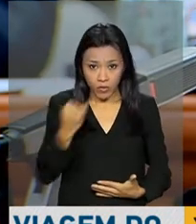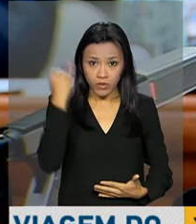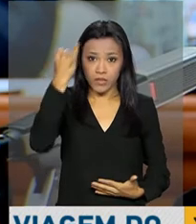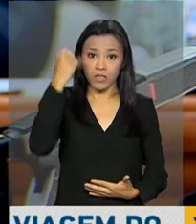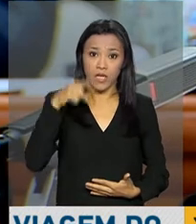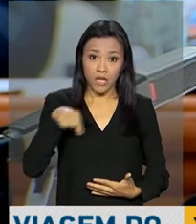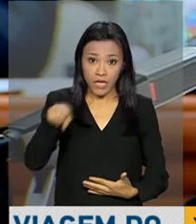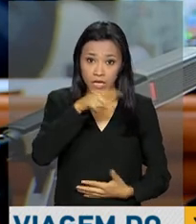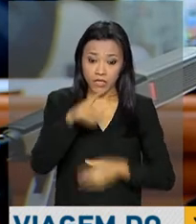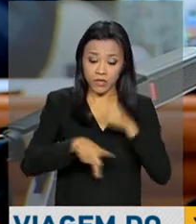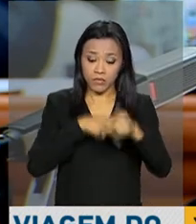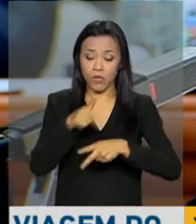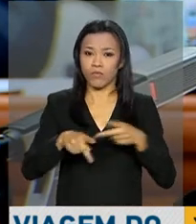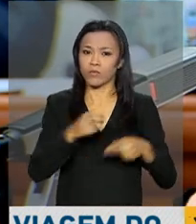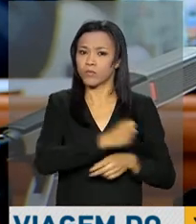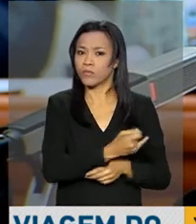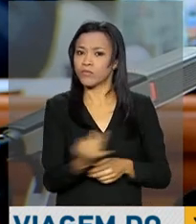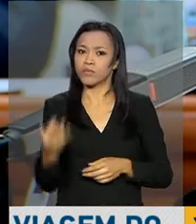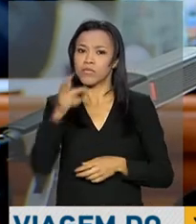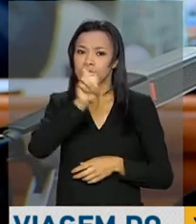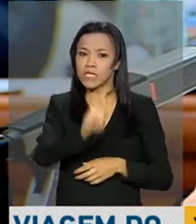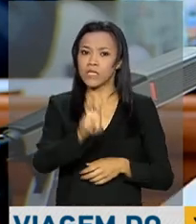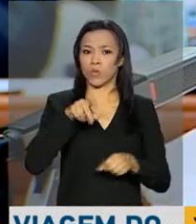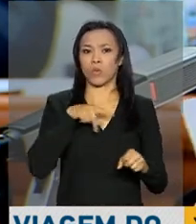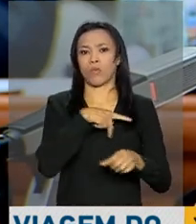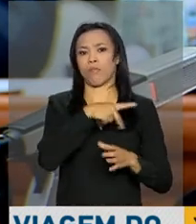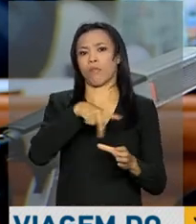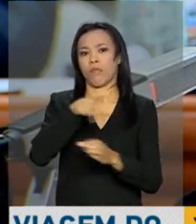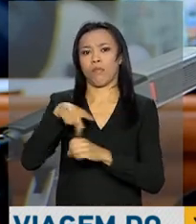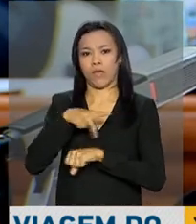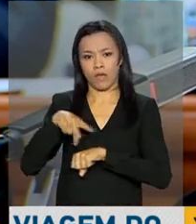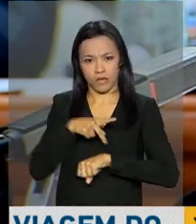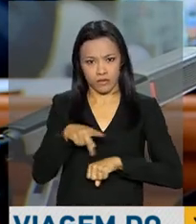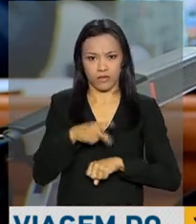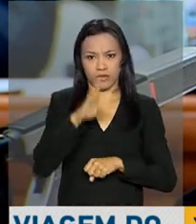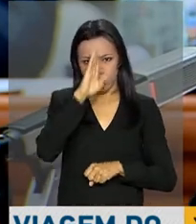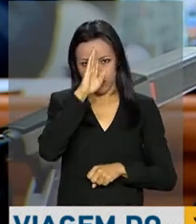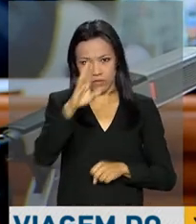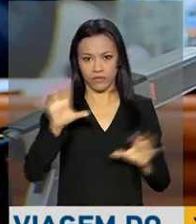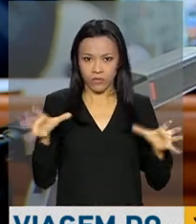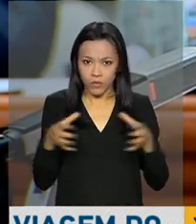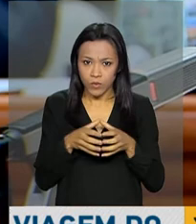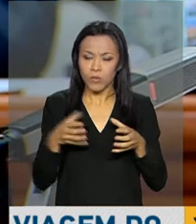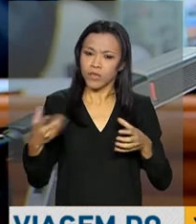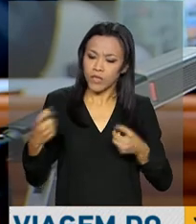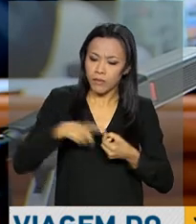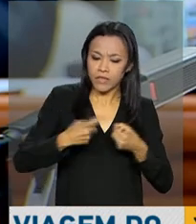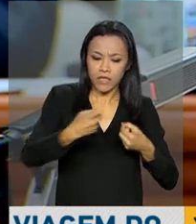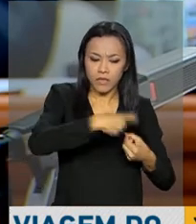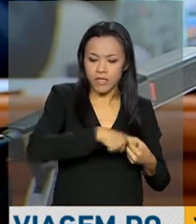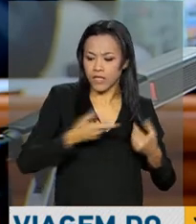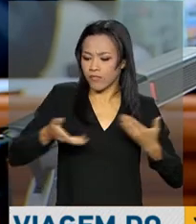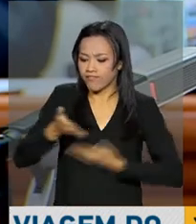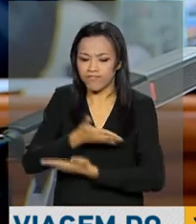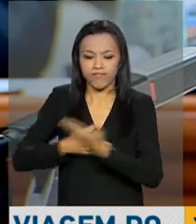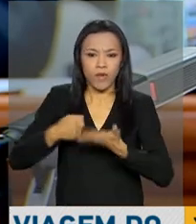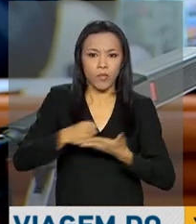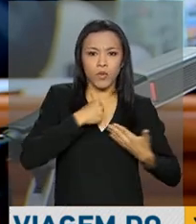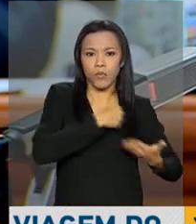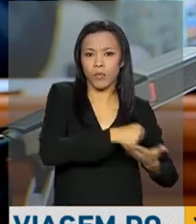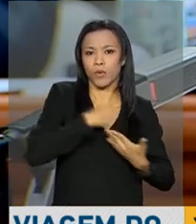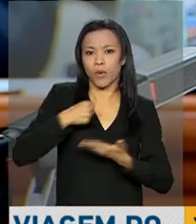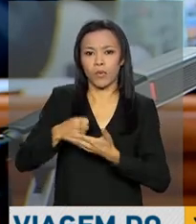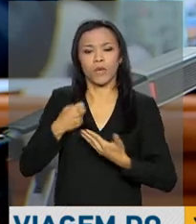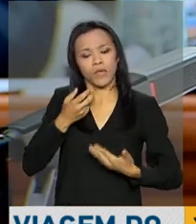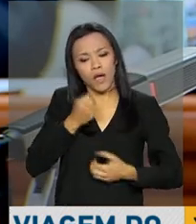populações dos 5 países no centro da parceria BRICS. Parceria, senhores, que se